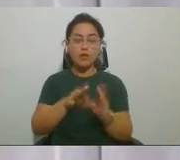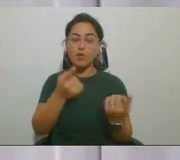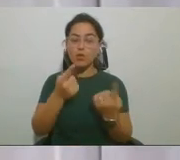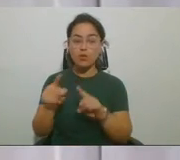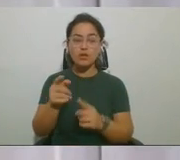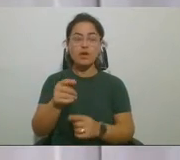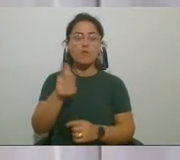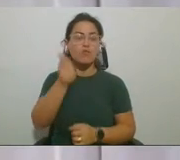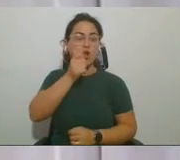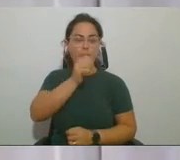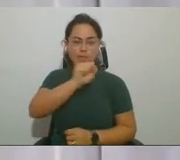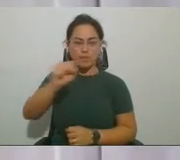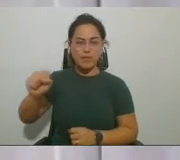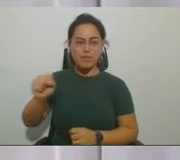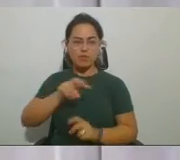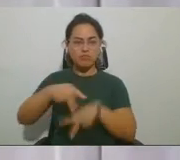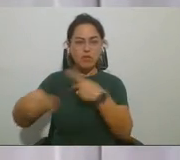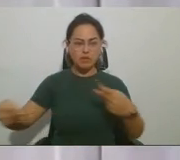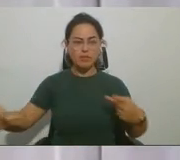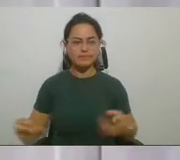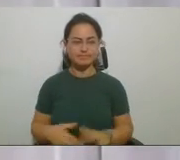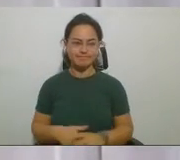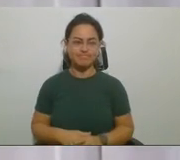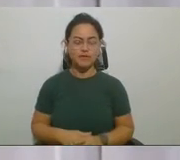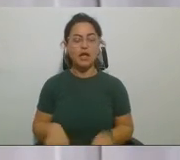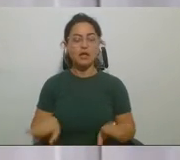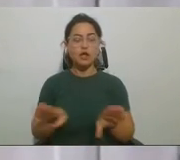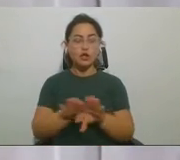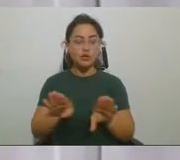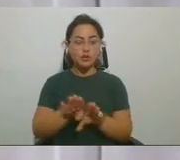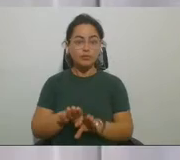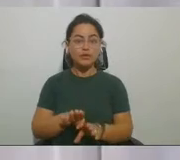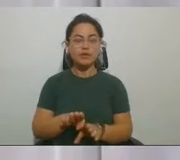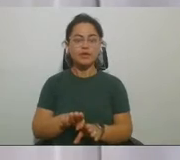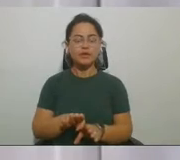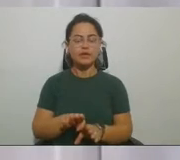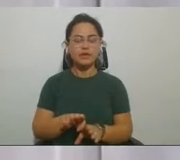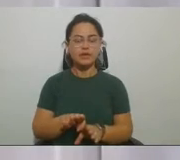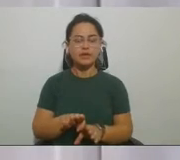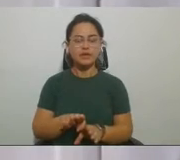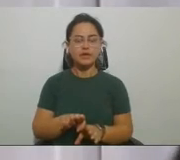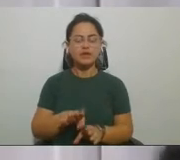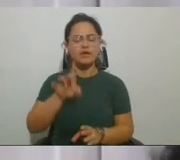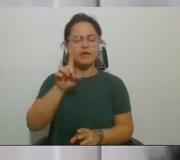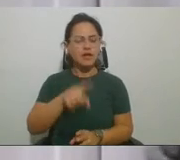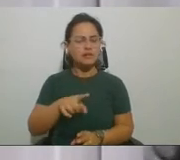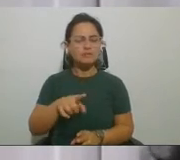mas foi absolutamente deslumbrante o que aconteceu, e